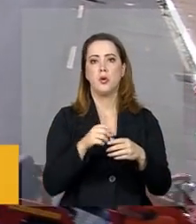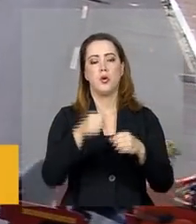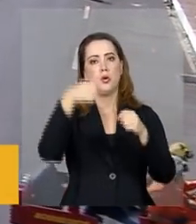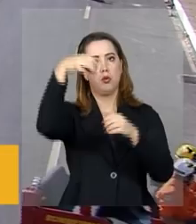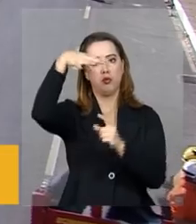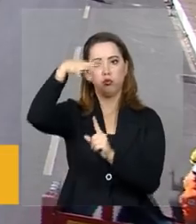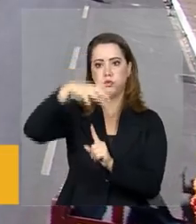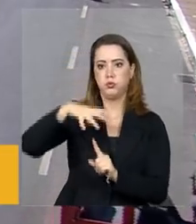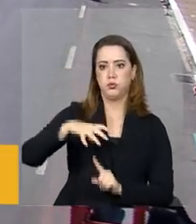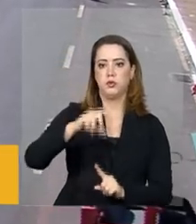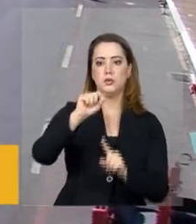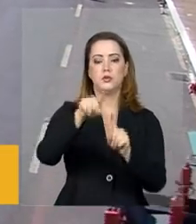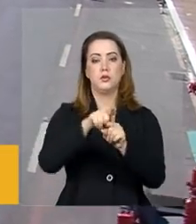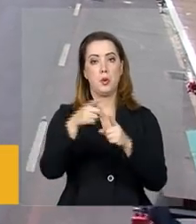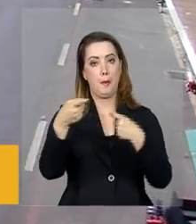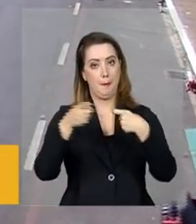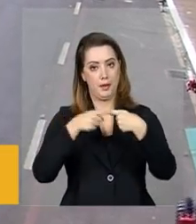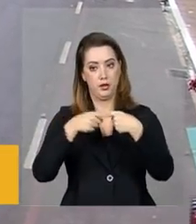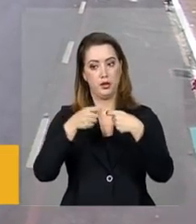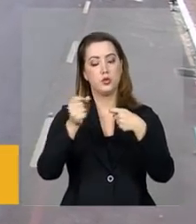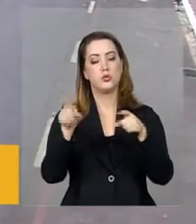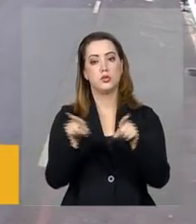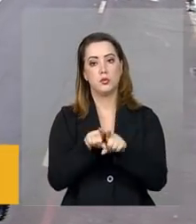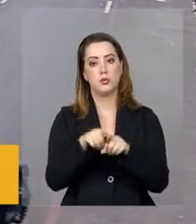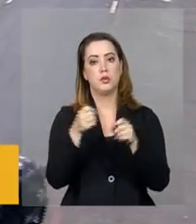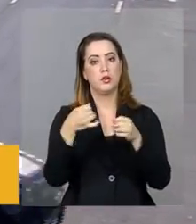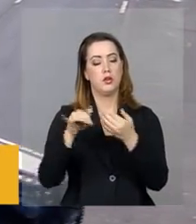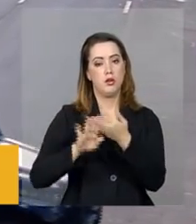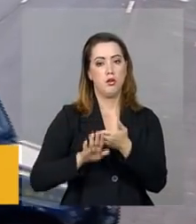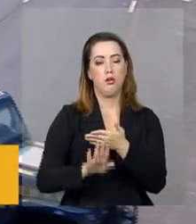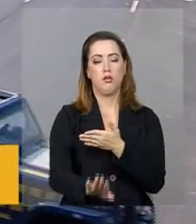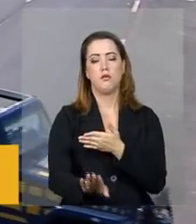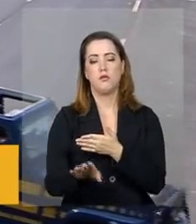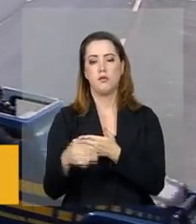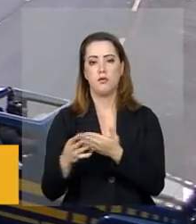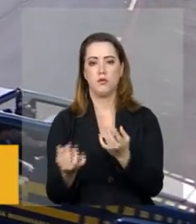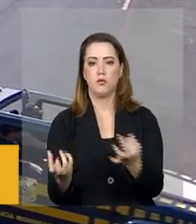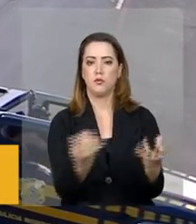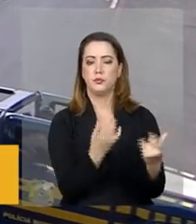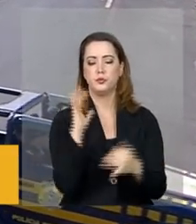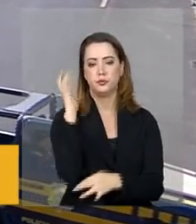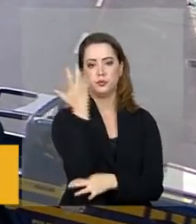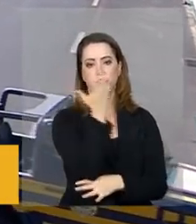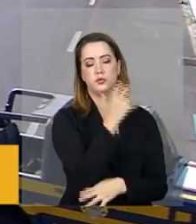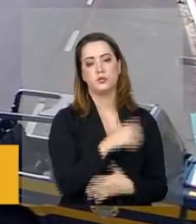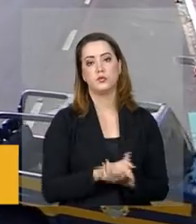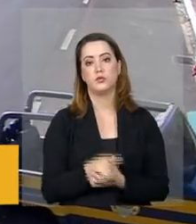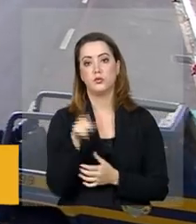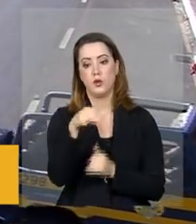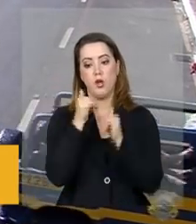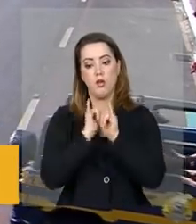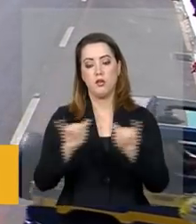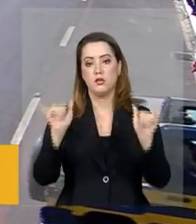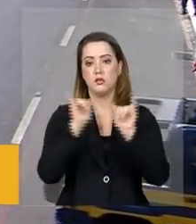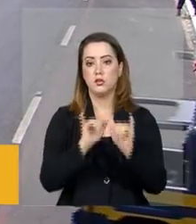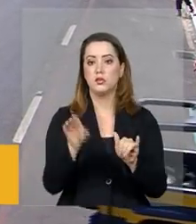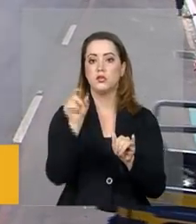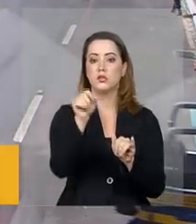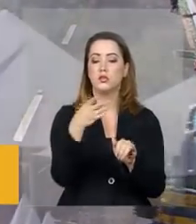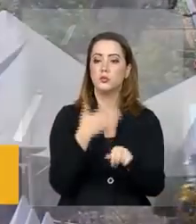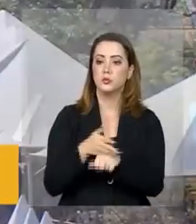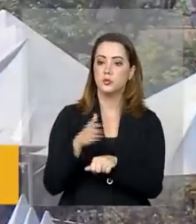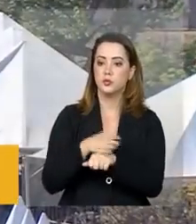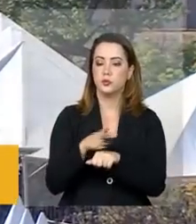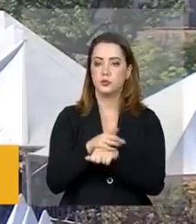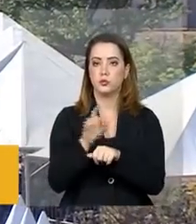evacuação aeromédica, combate a incêndios florestais, entre outras. A campanha de ensaios